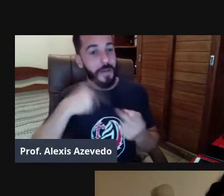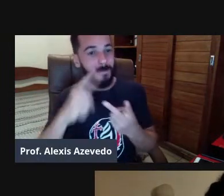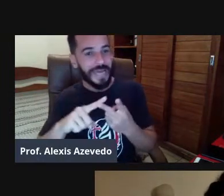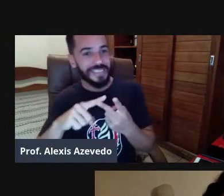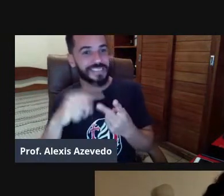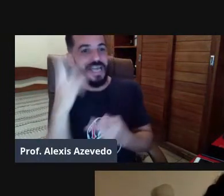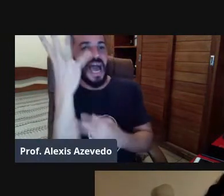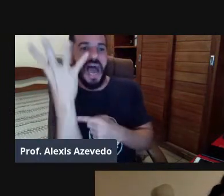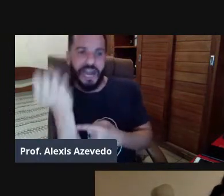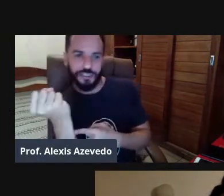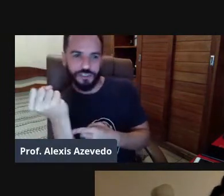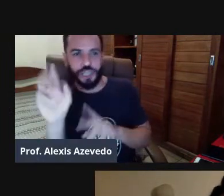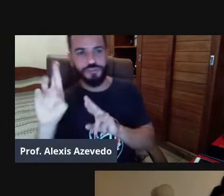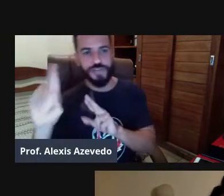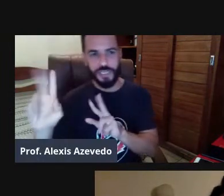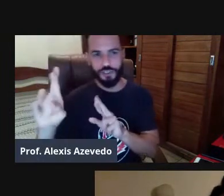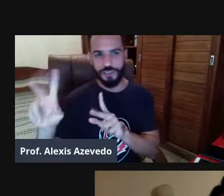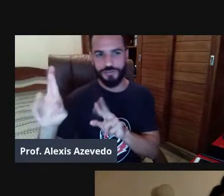bem particular.